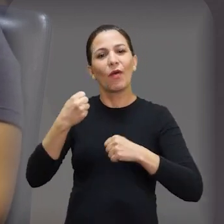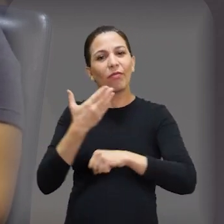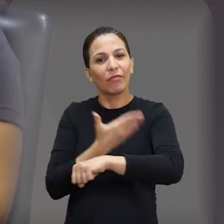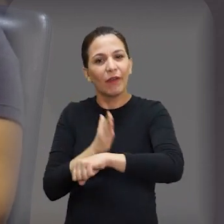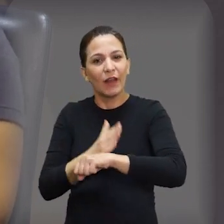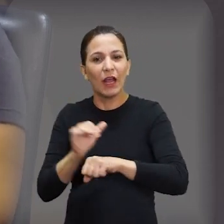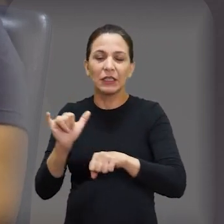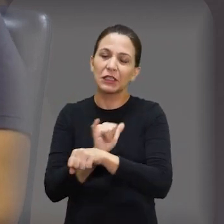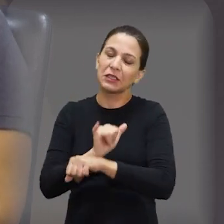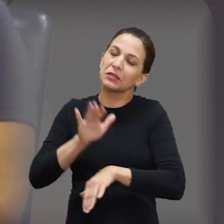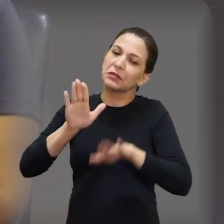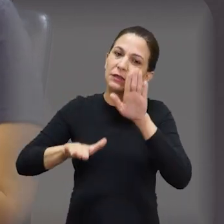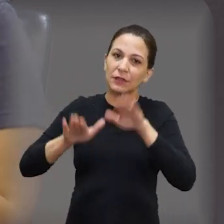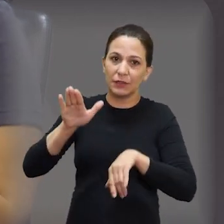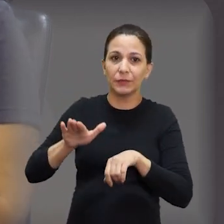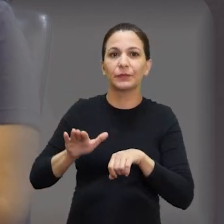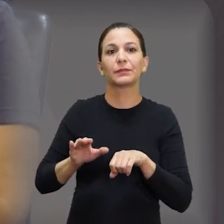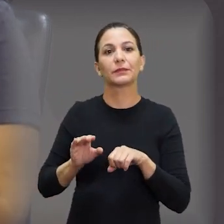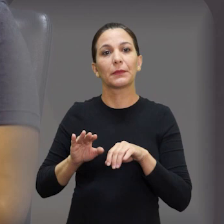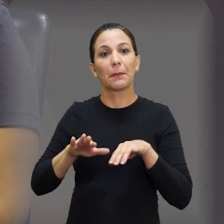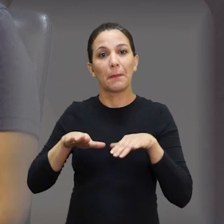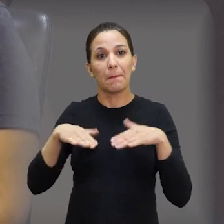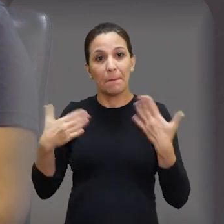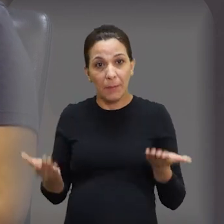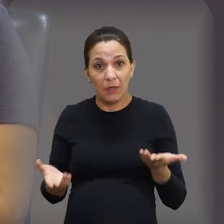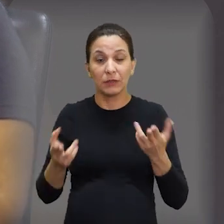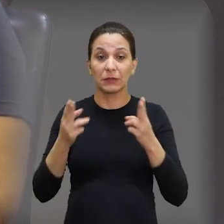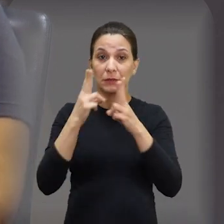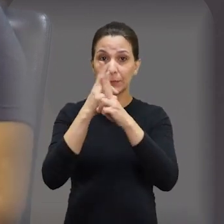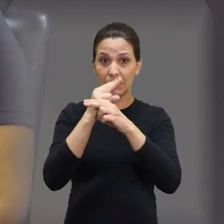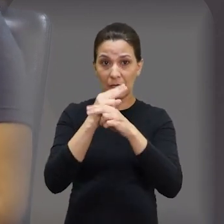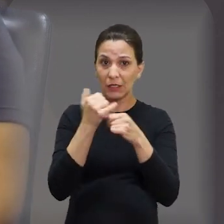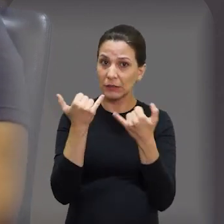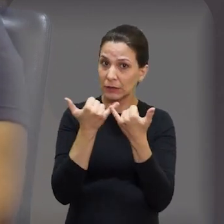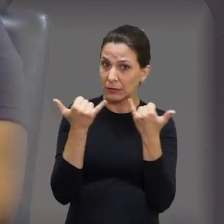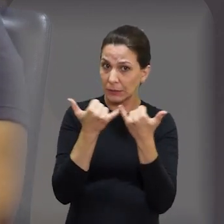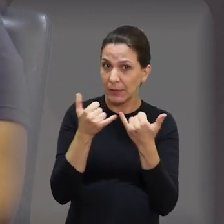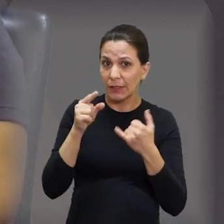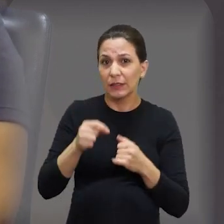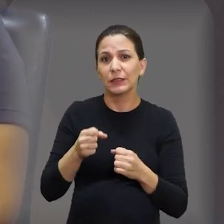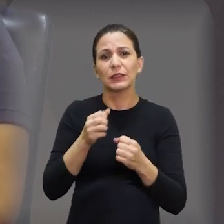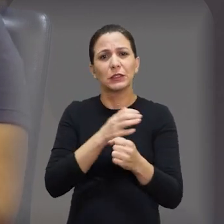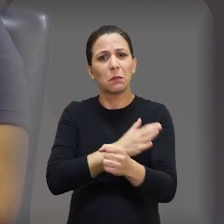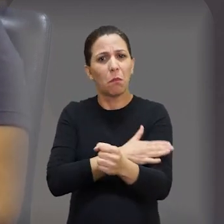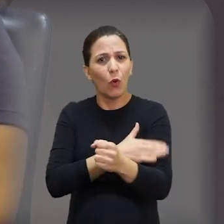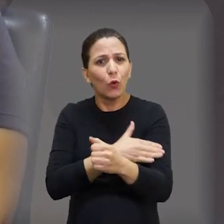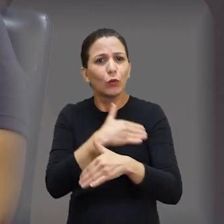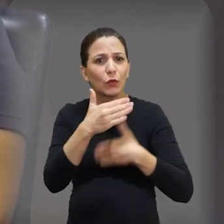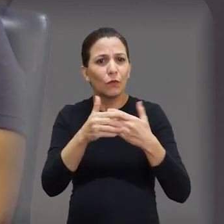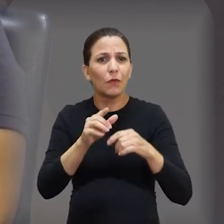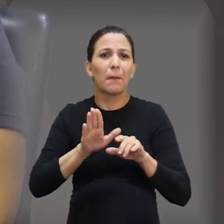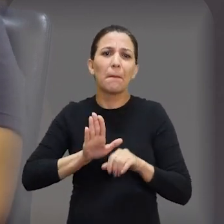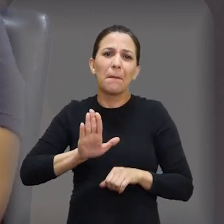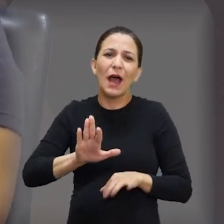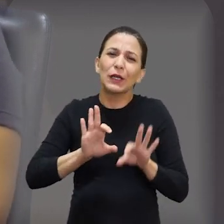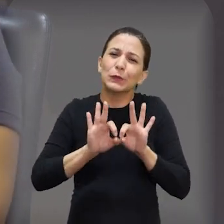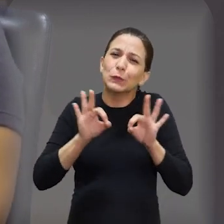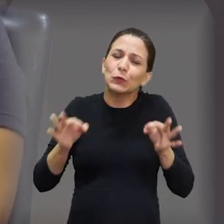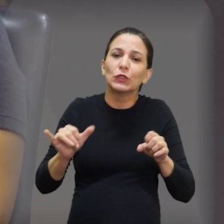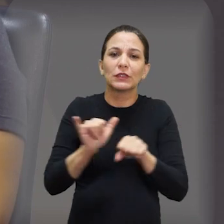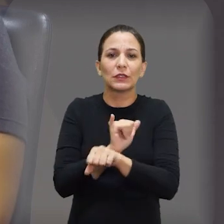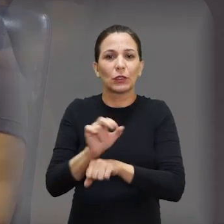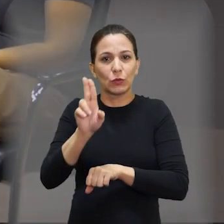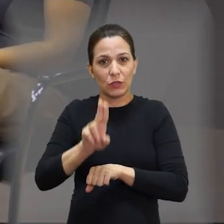trabalhar isso, ele trabalha também isso de forma sutil. Mas trabalha também o alongamento, a consciência